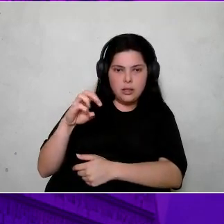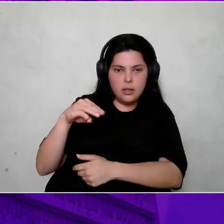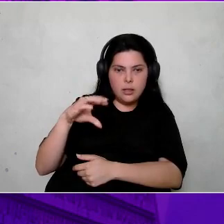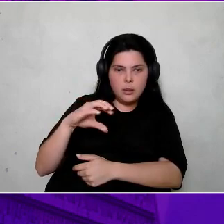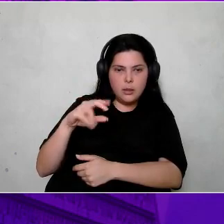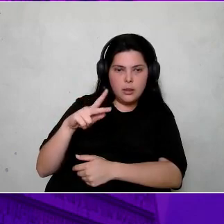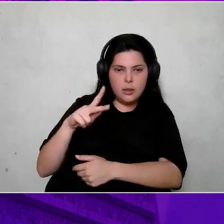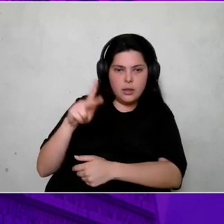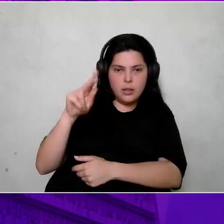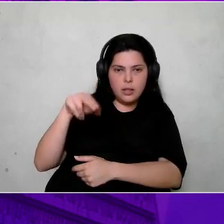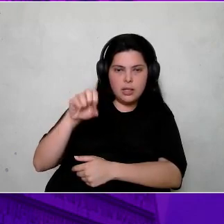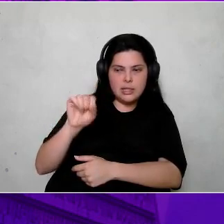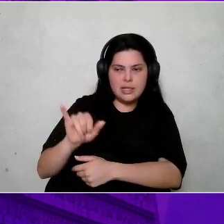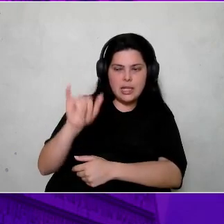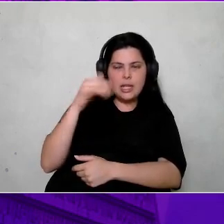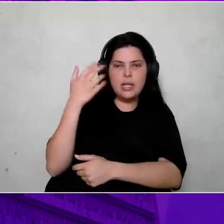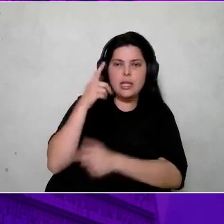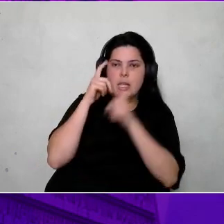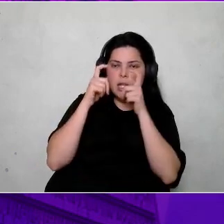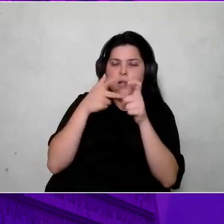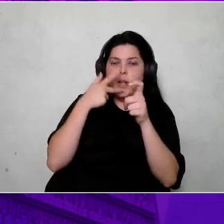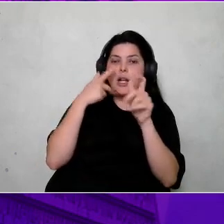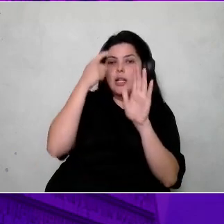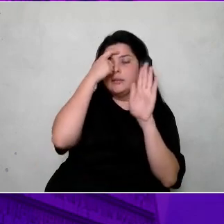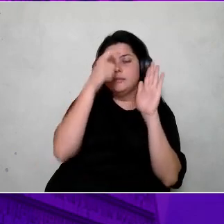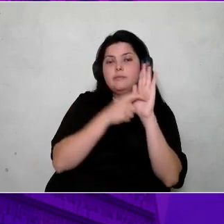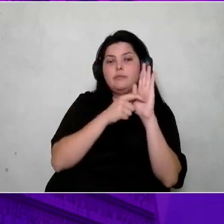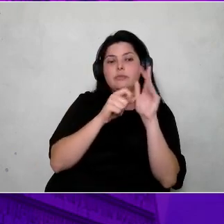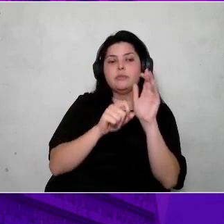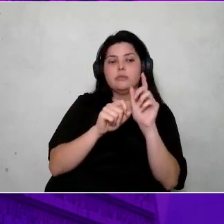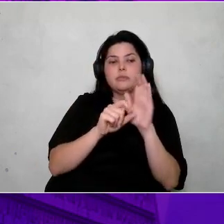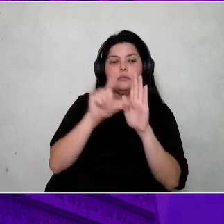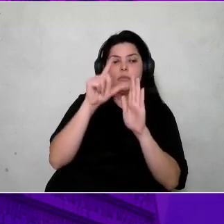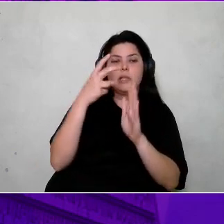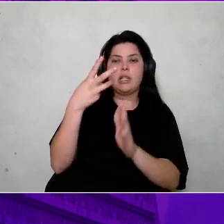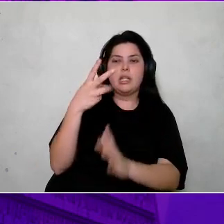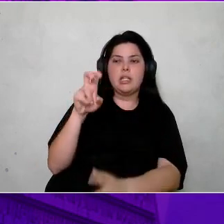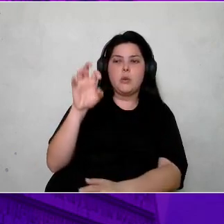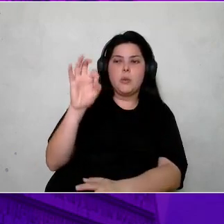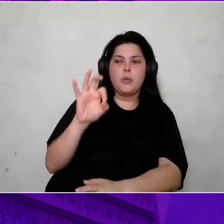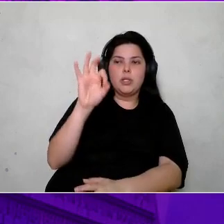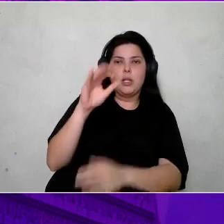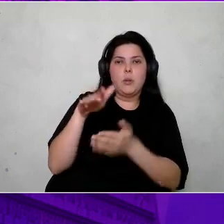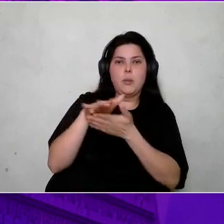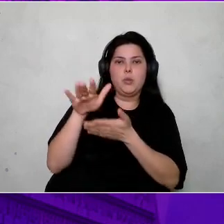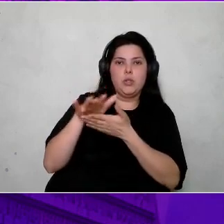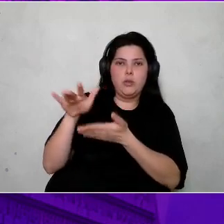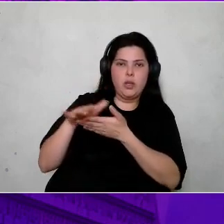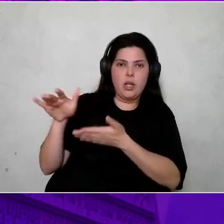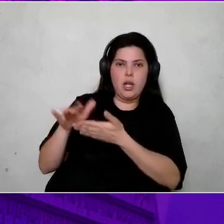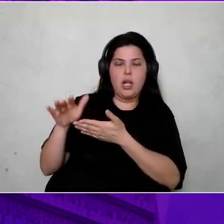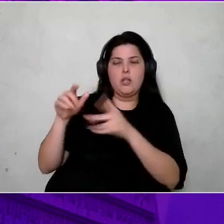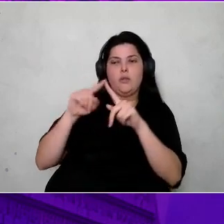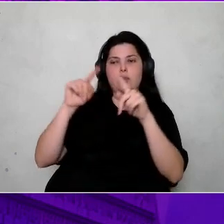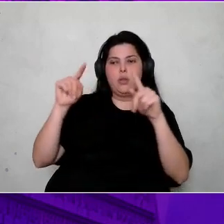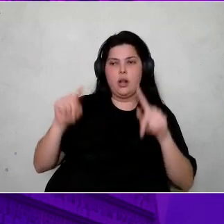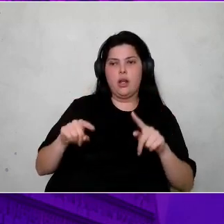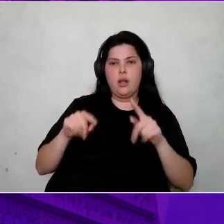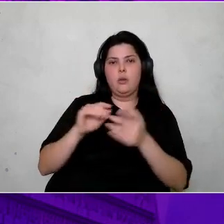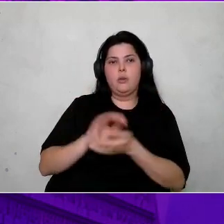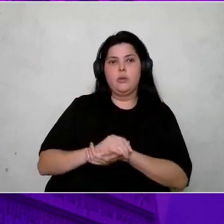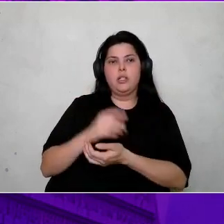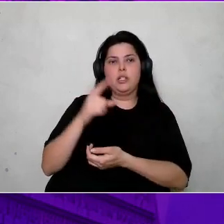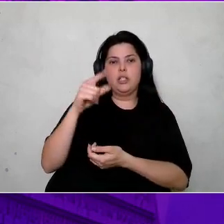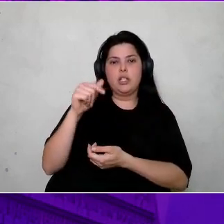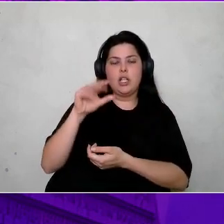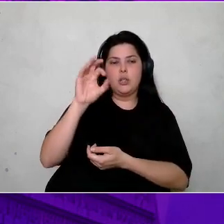artificial ela tende a aumentar em 35% a produtividade dos colaboradores,